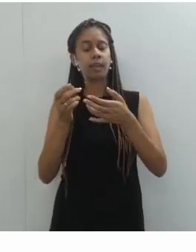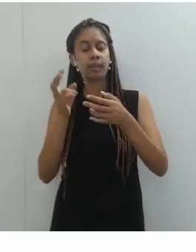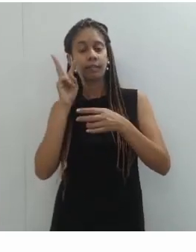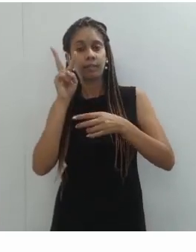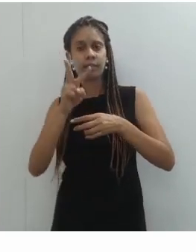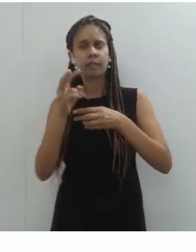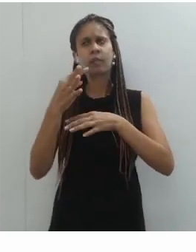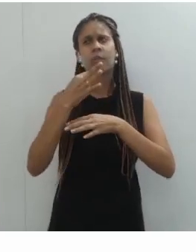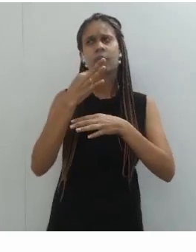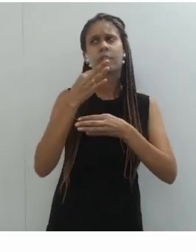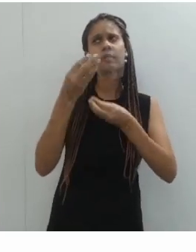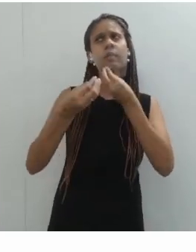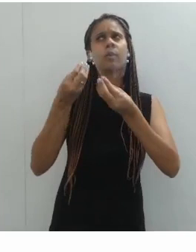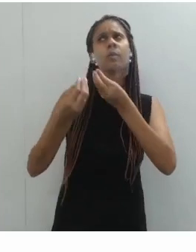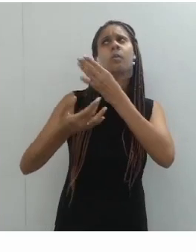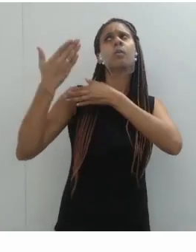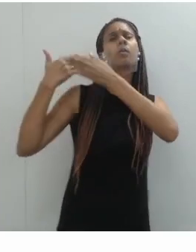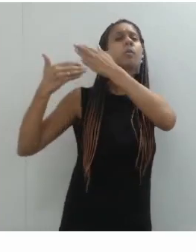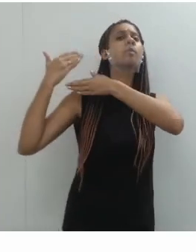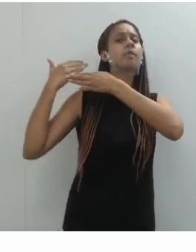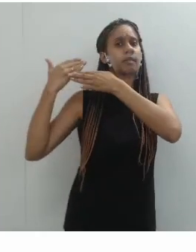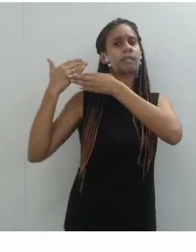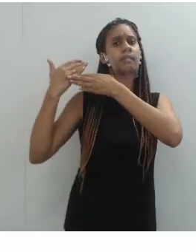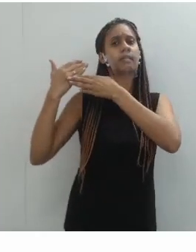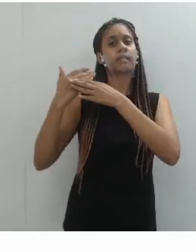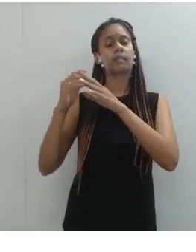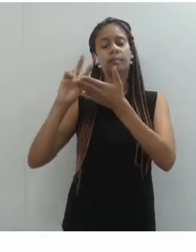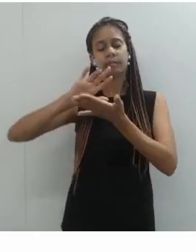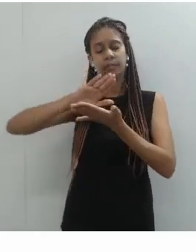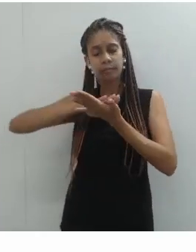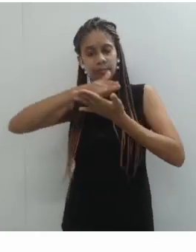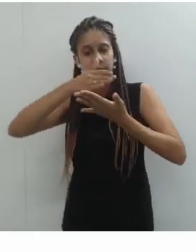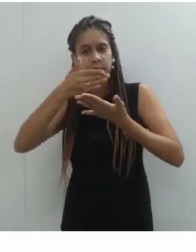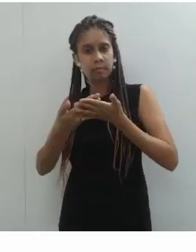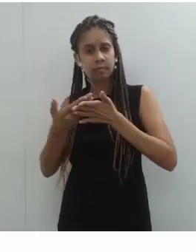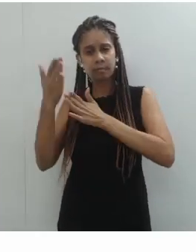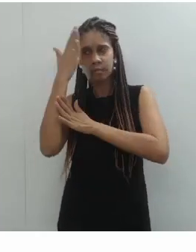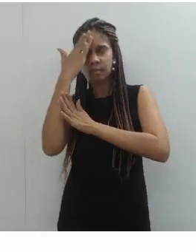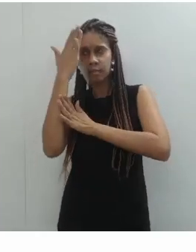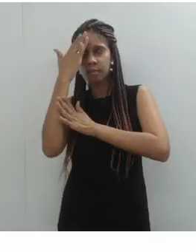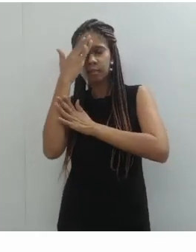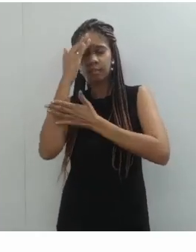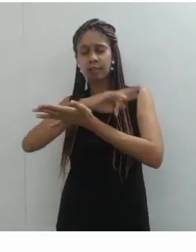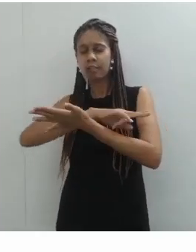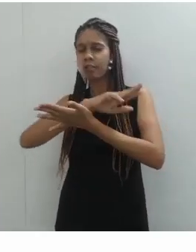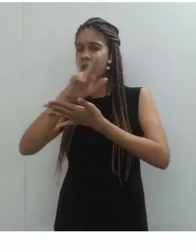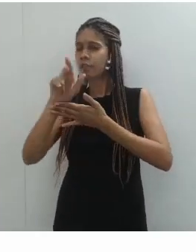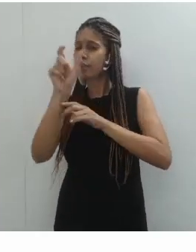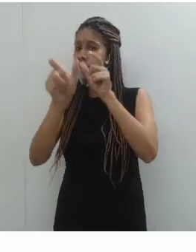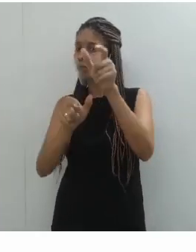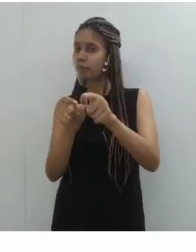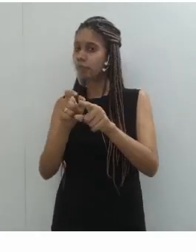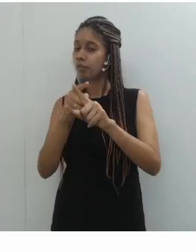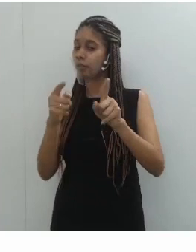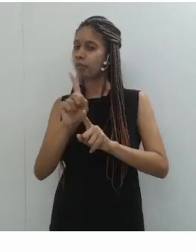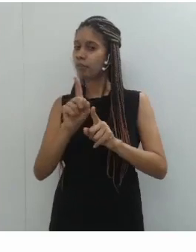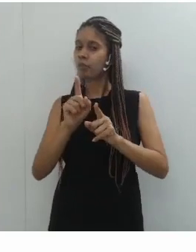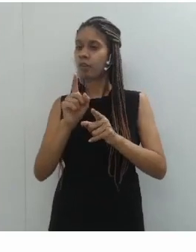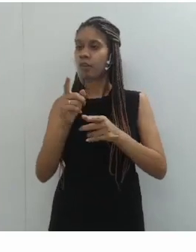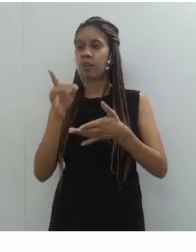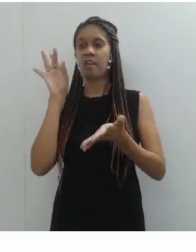e interpretá-lo de várias formas. Por isso, ele não é o dono da